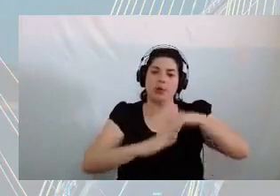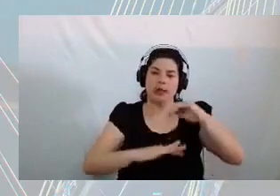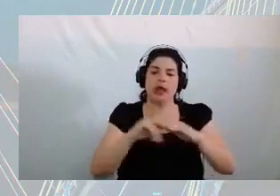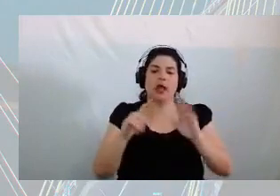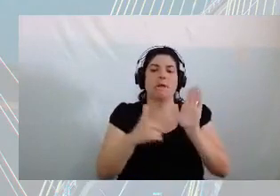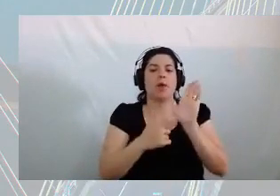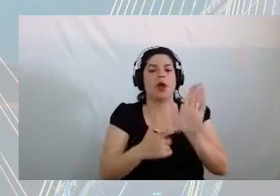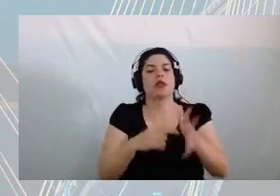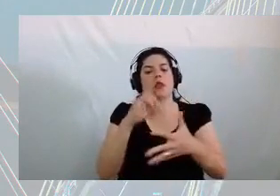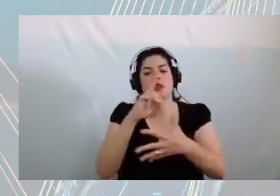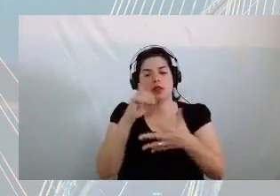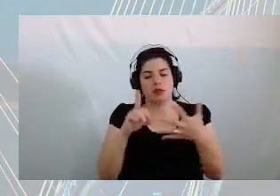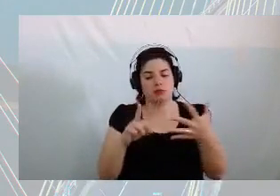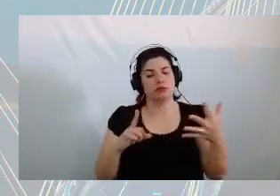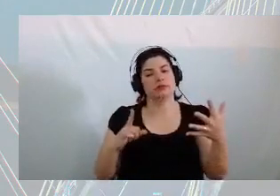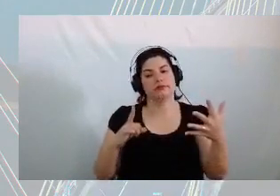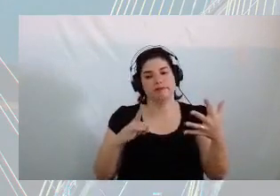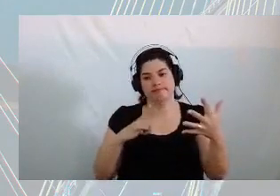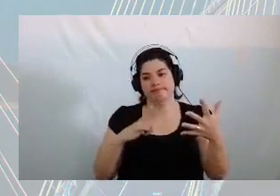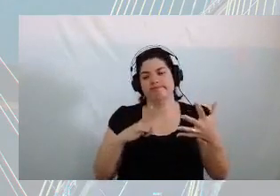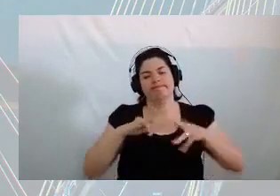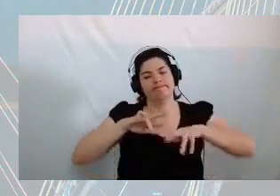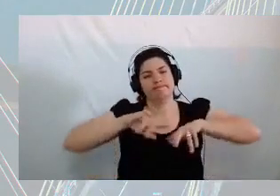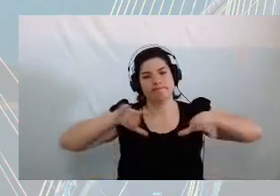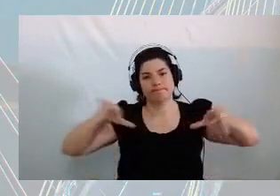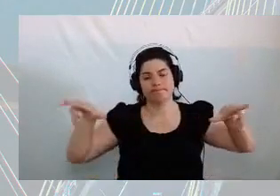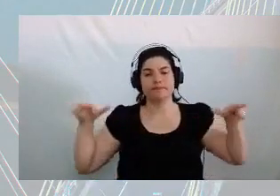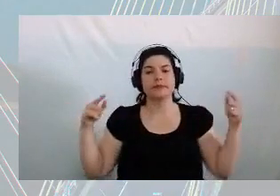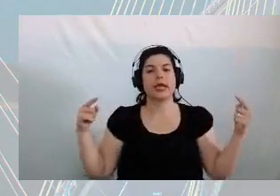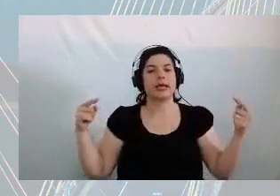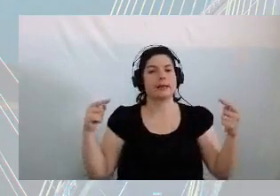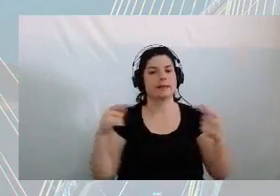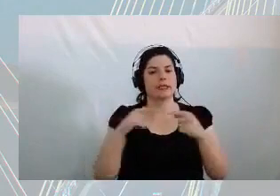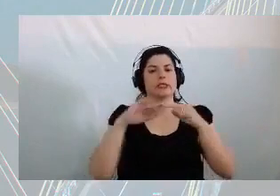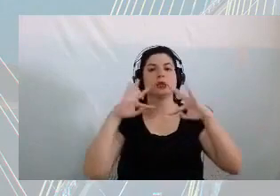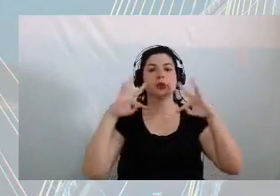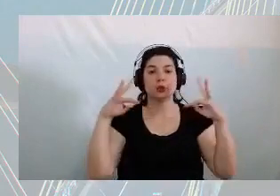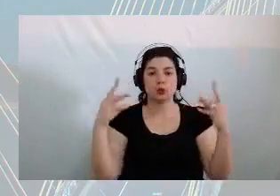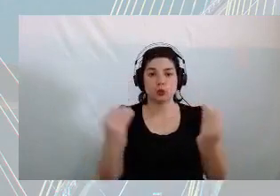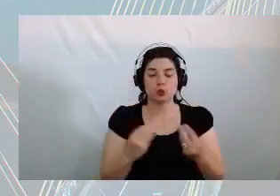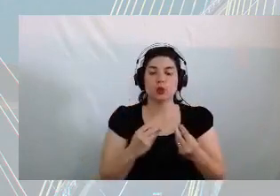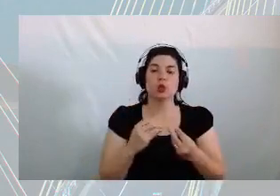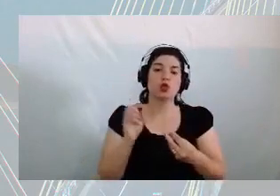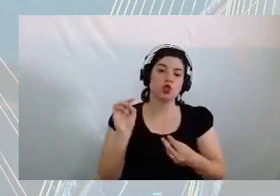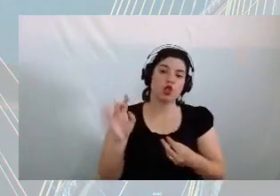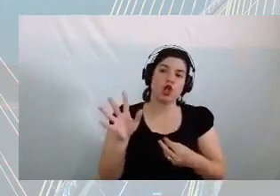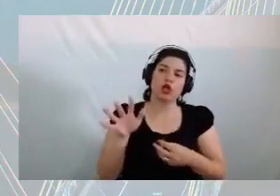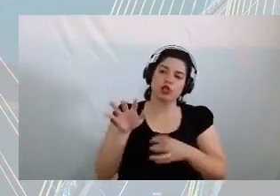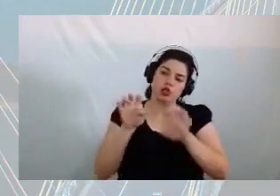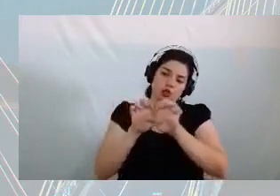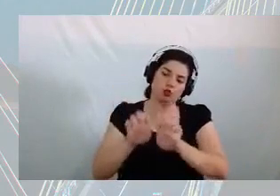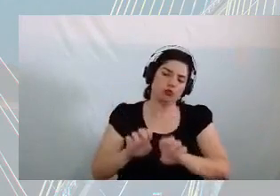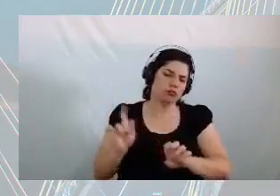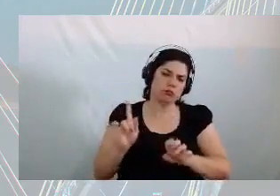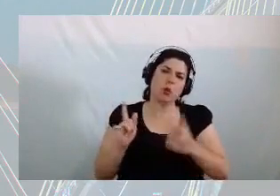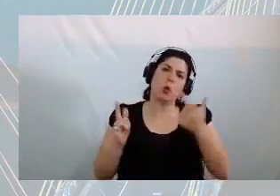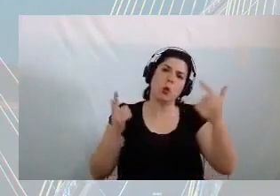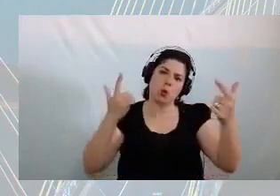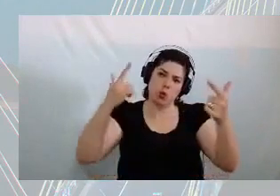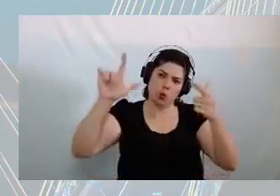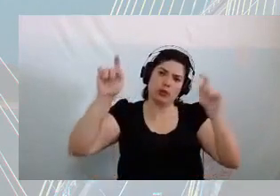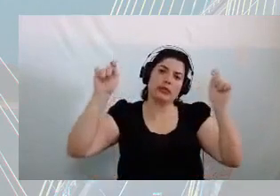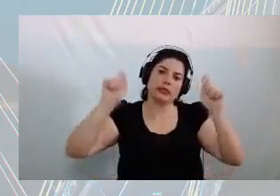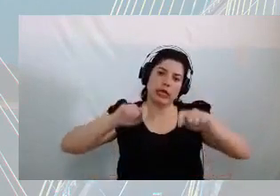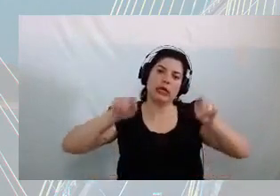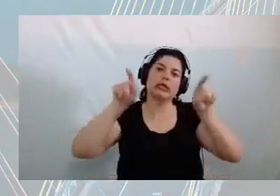para ela, né? De forma ampla, né? Em toda a sua camada, né? Não só nas maiores estruturas, enfim, como nas camadas de